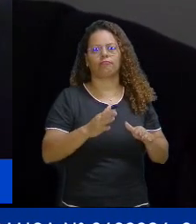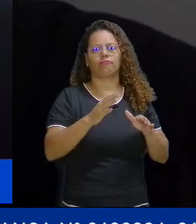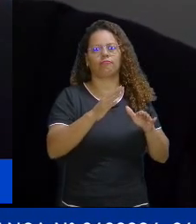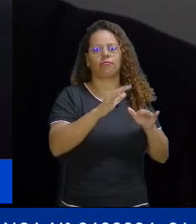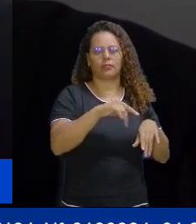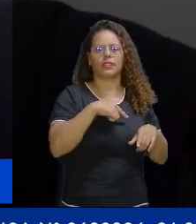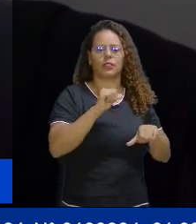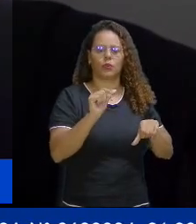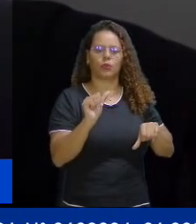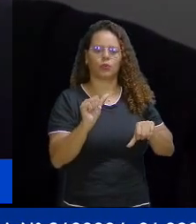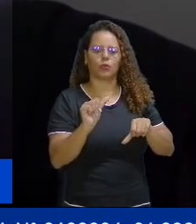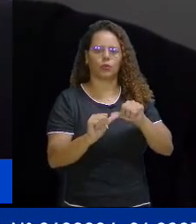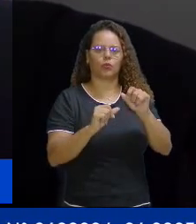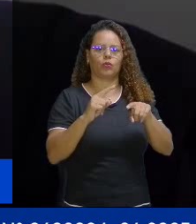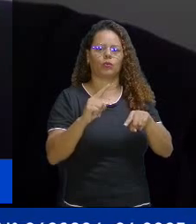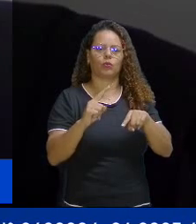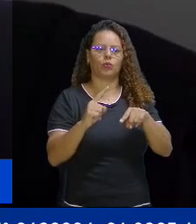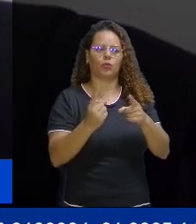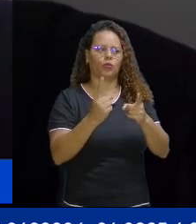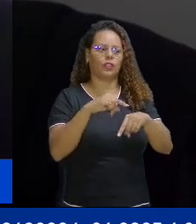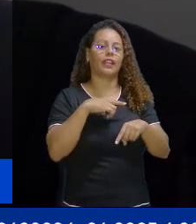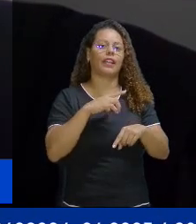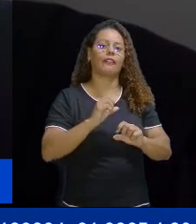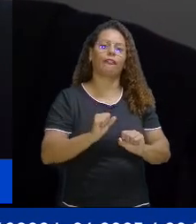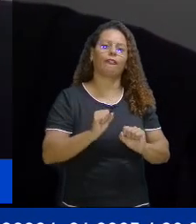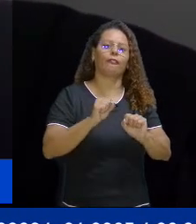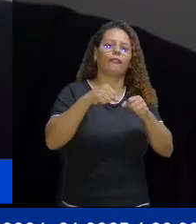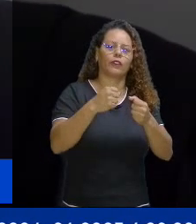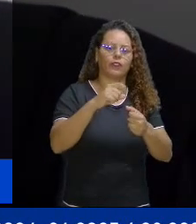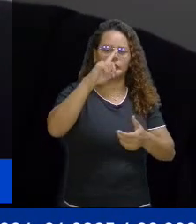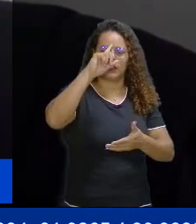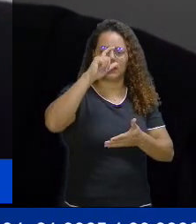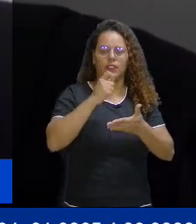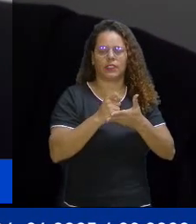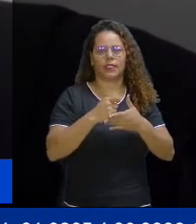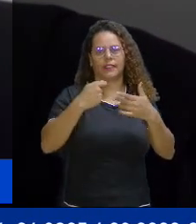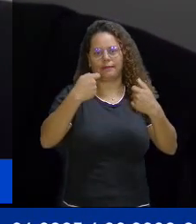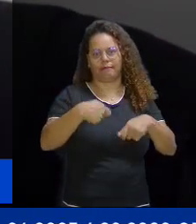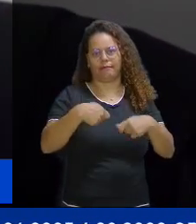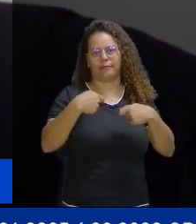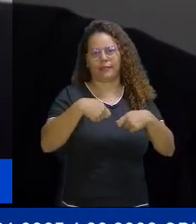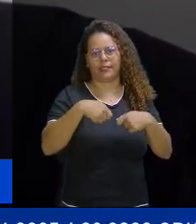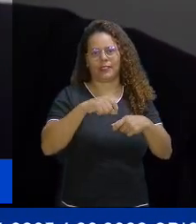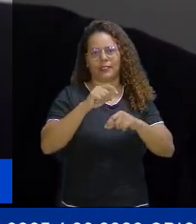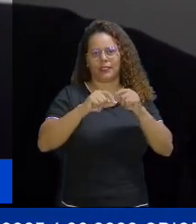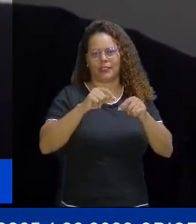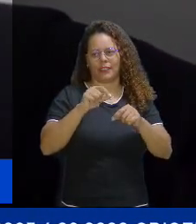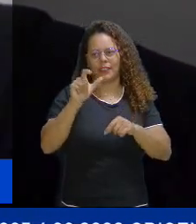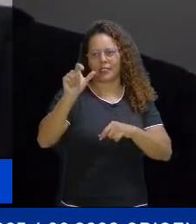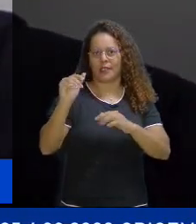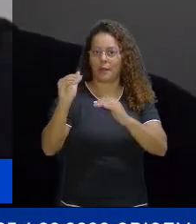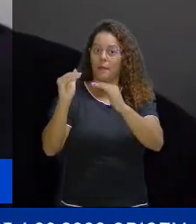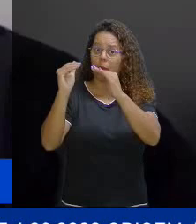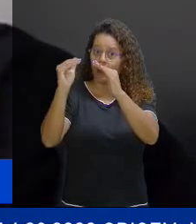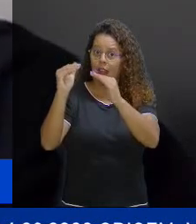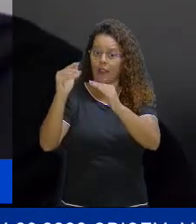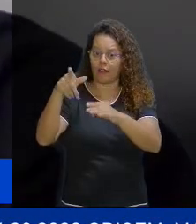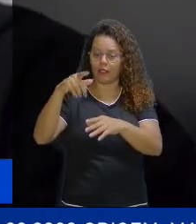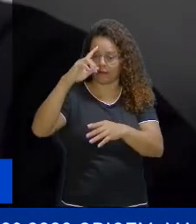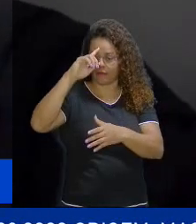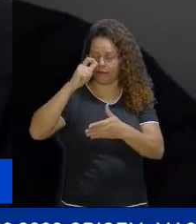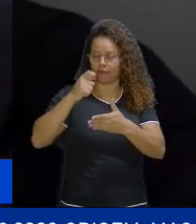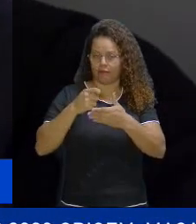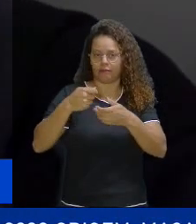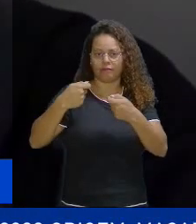entendimento contrário reforçam que essas decisões não podem prevalecer sobre a orientação majoritária.